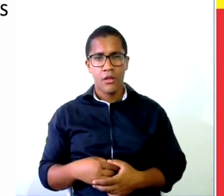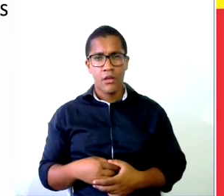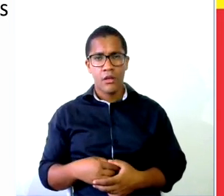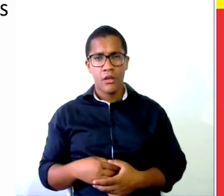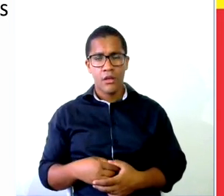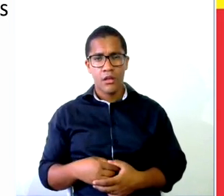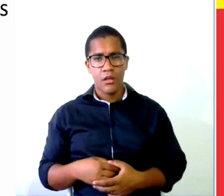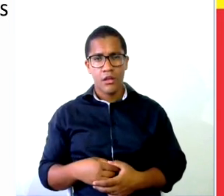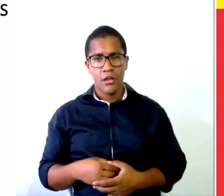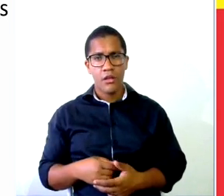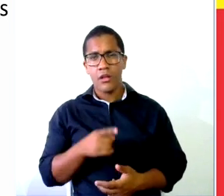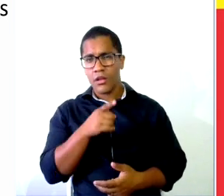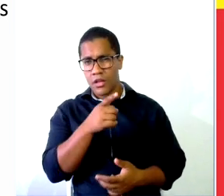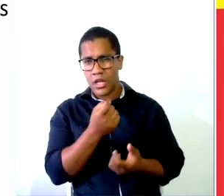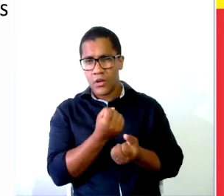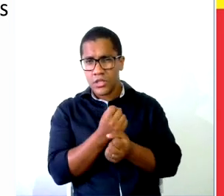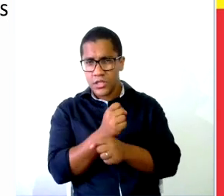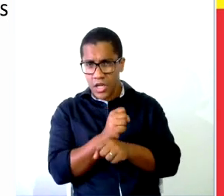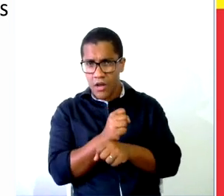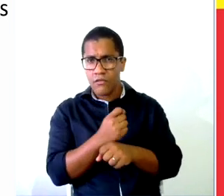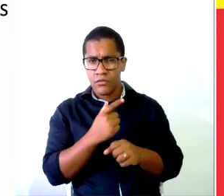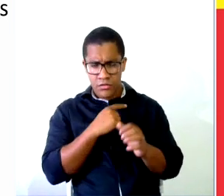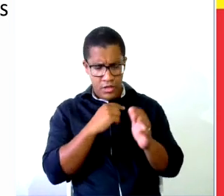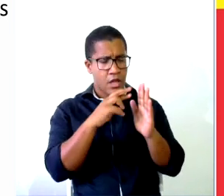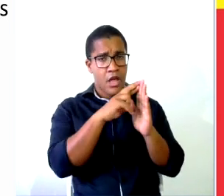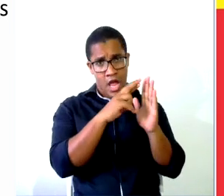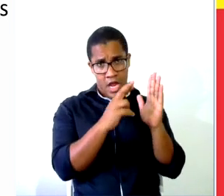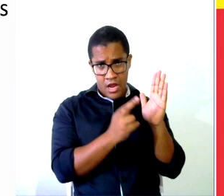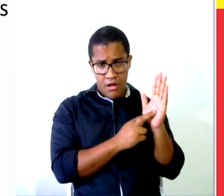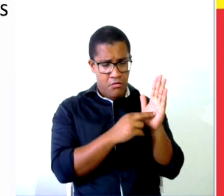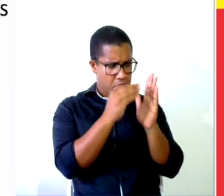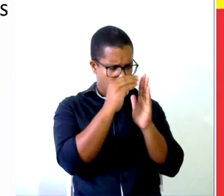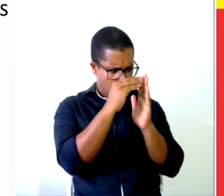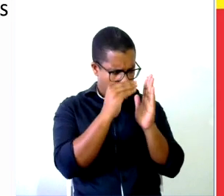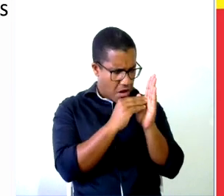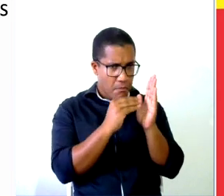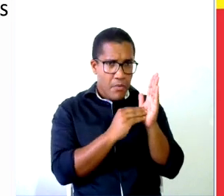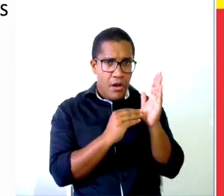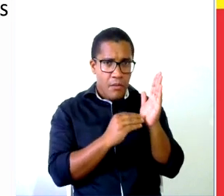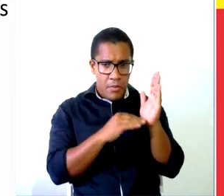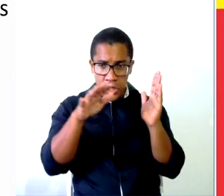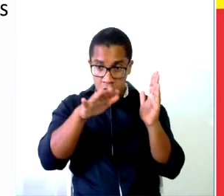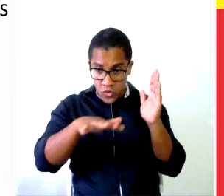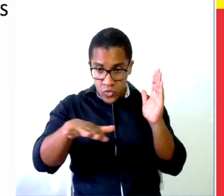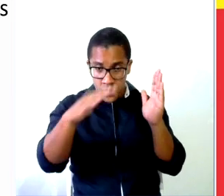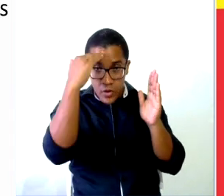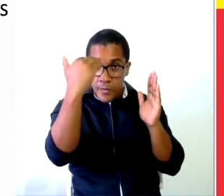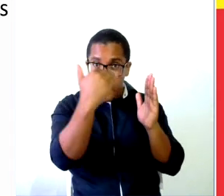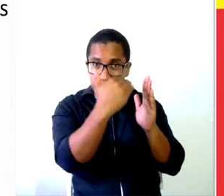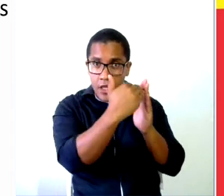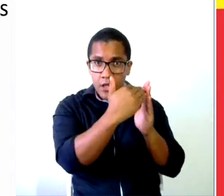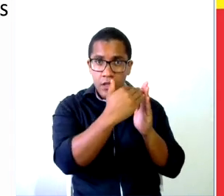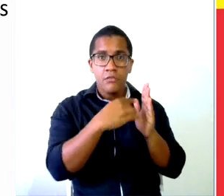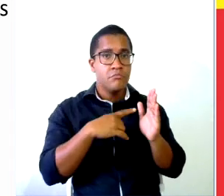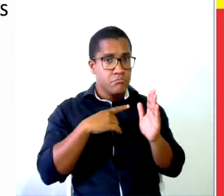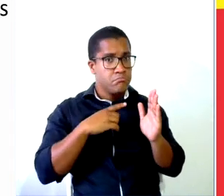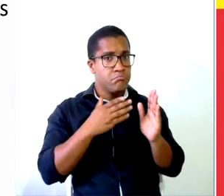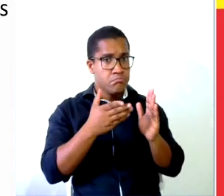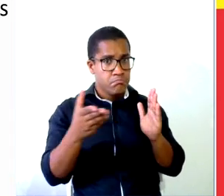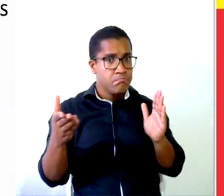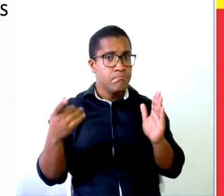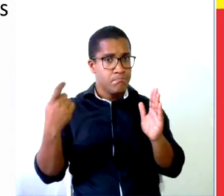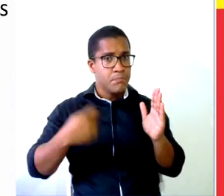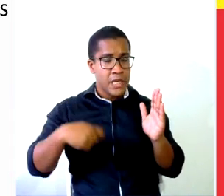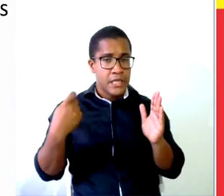escravos, mesmo vivendo sob as regras e formas de vida, né,